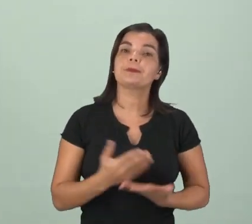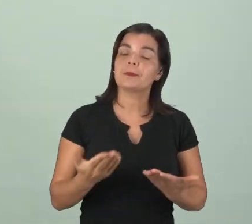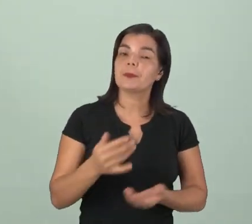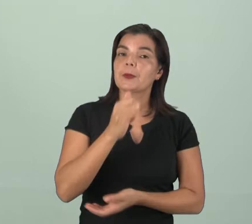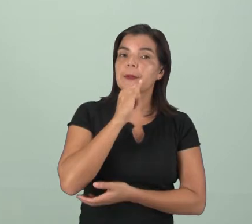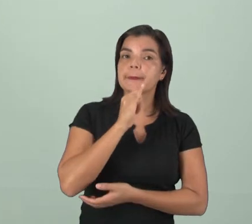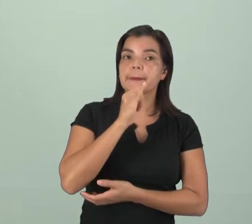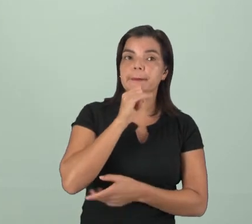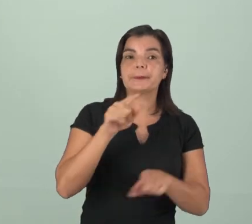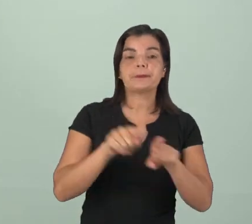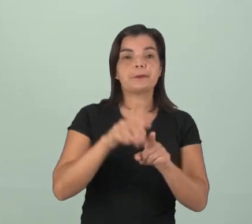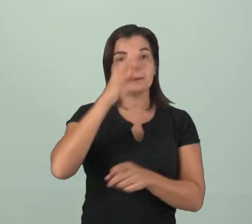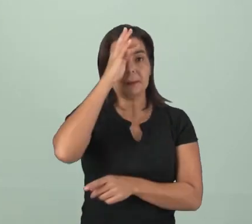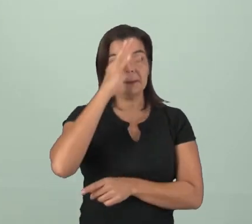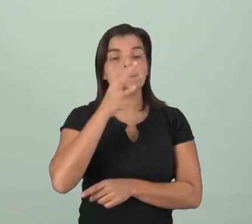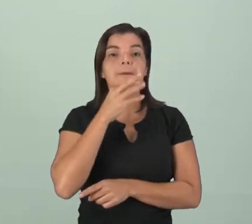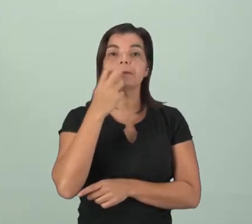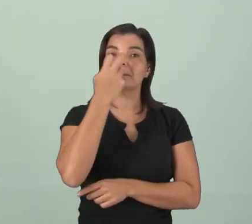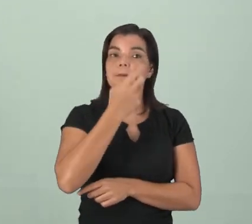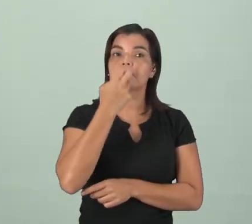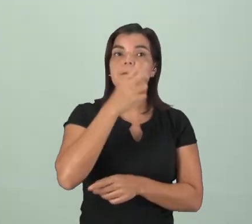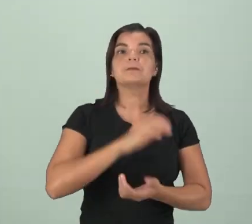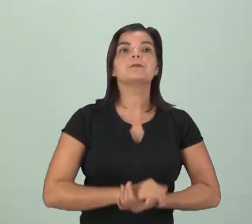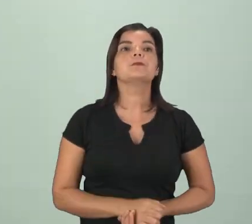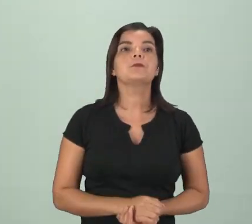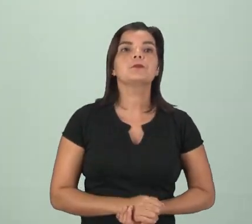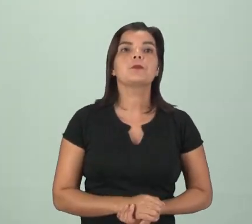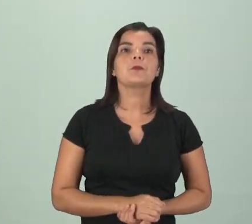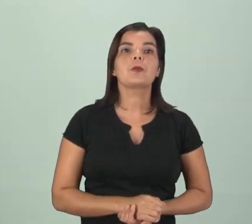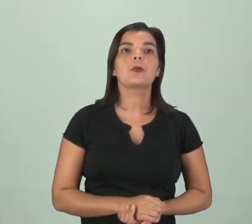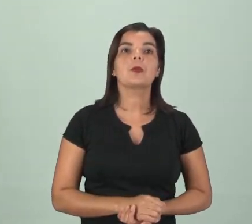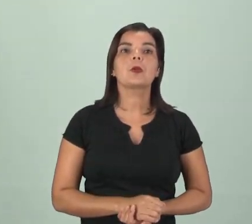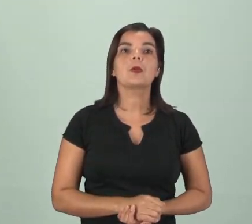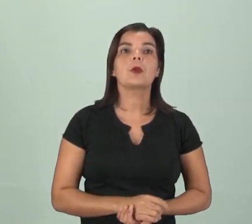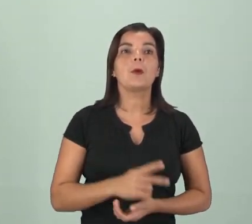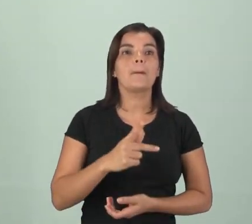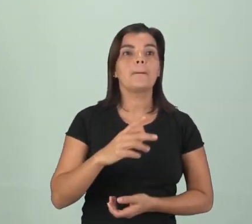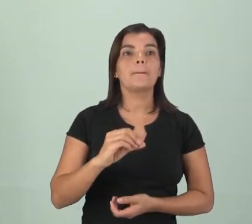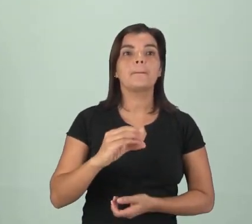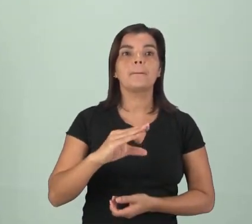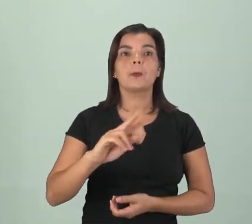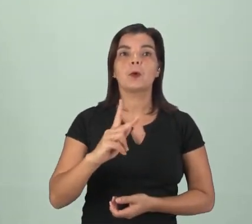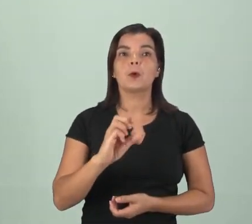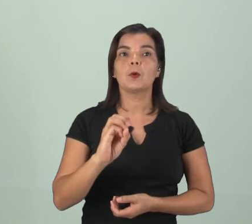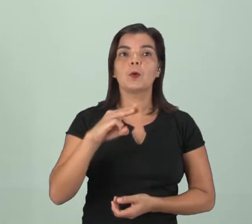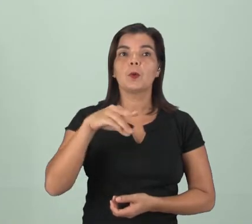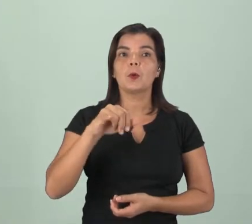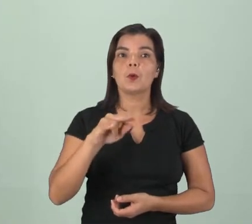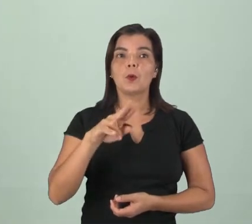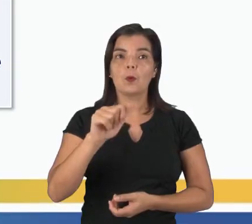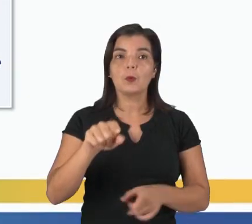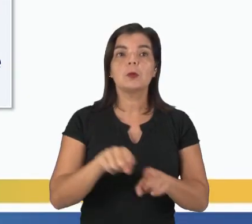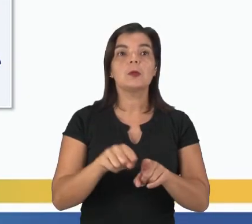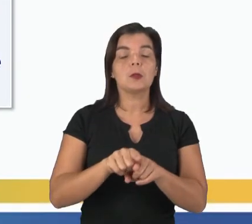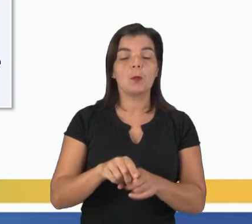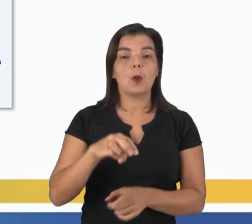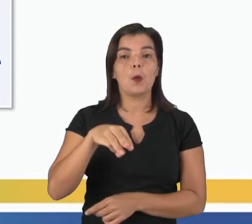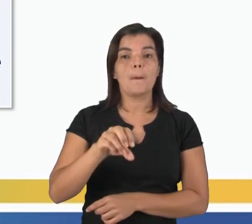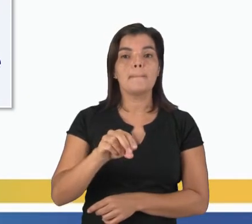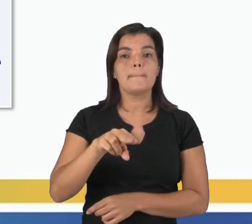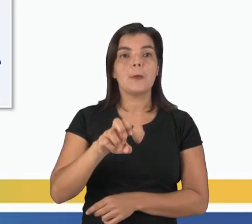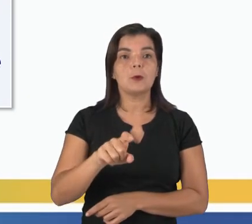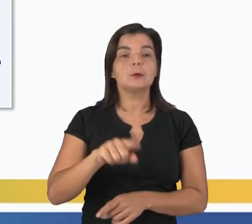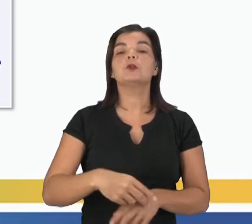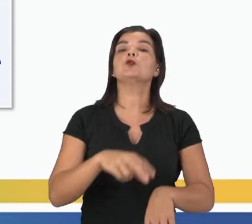um exemplo de tradição oral quilombola, ok? Pacômios, monges egípcios do século